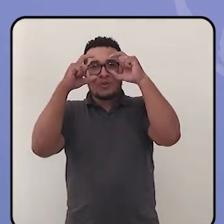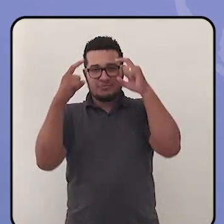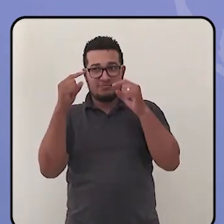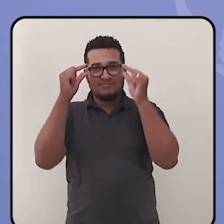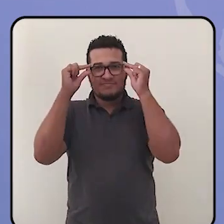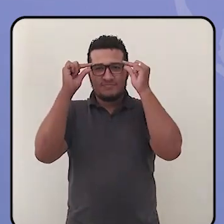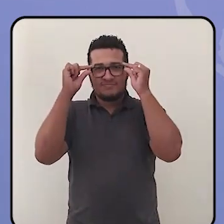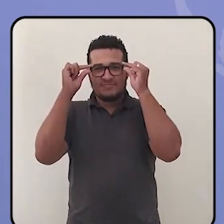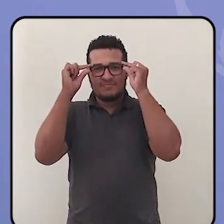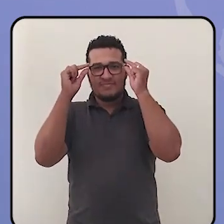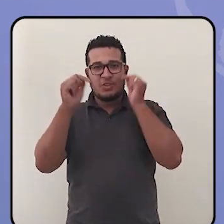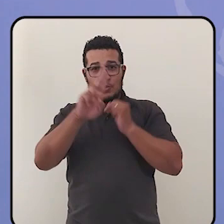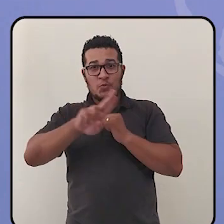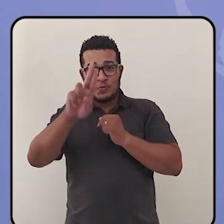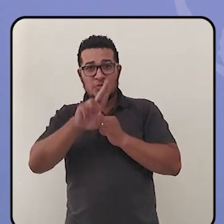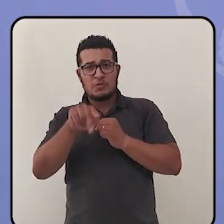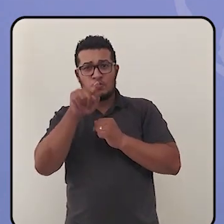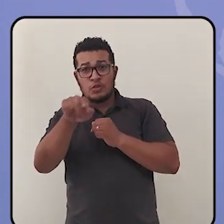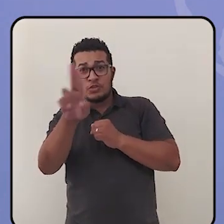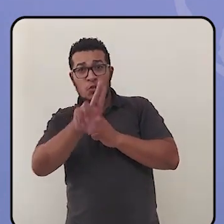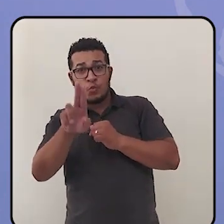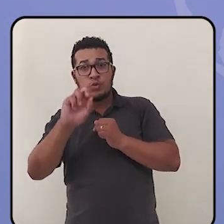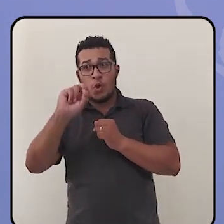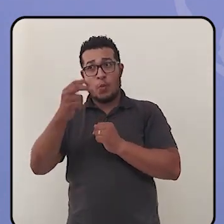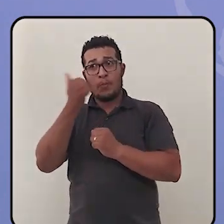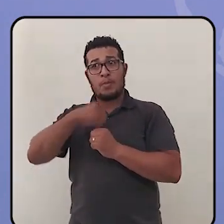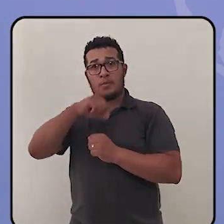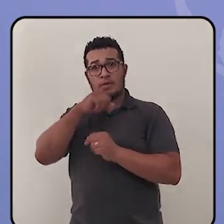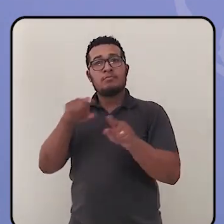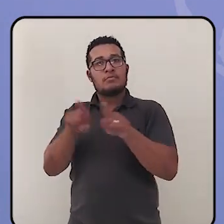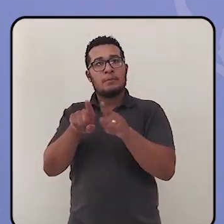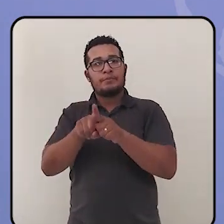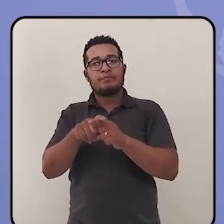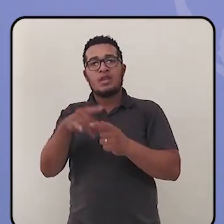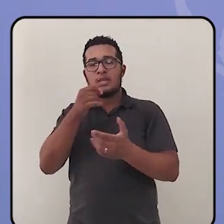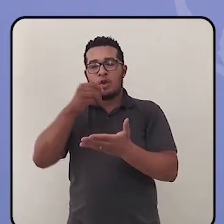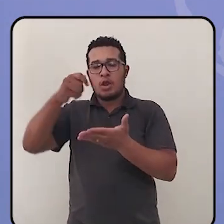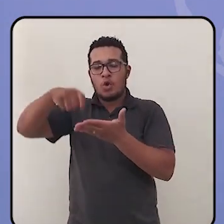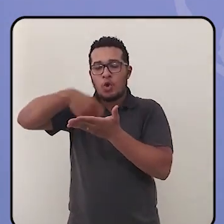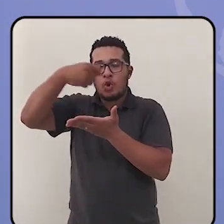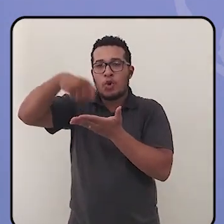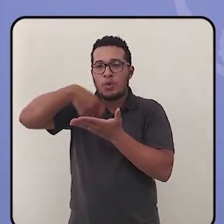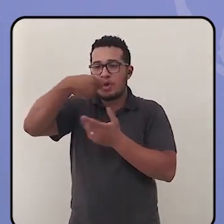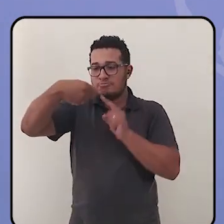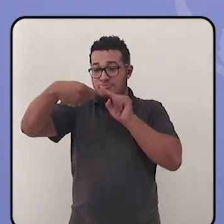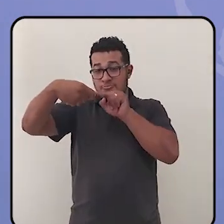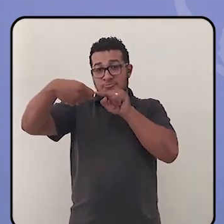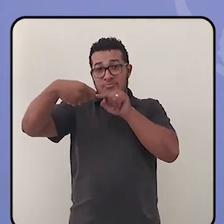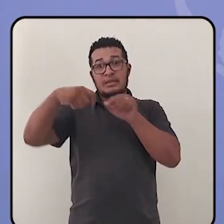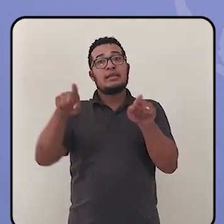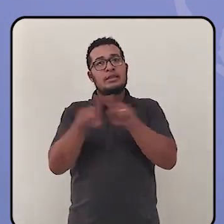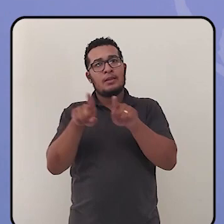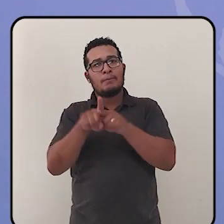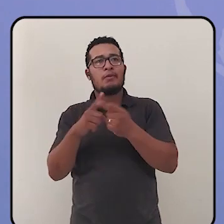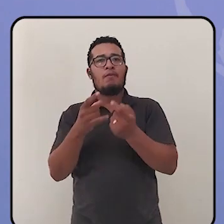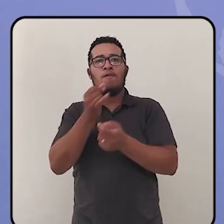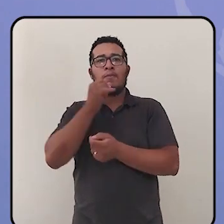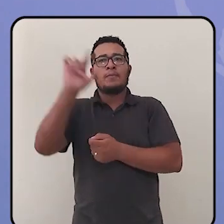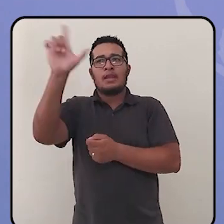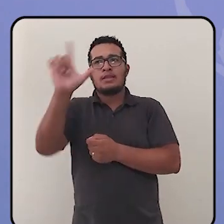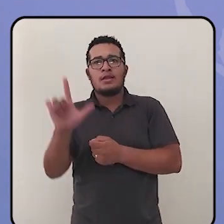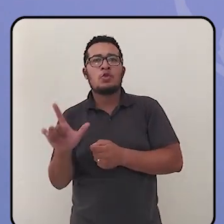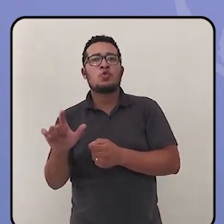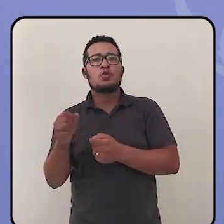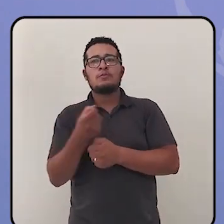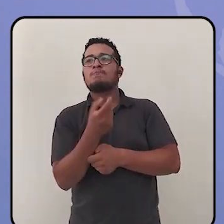que talvez você esteja utilizando a sua mãe ela criança medieval os talheres também dentre outras coisas de literatura